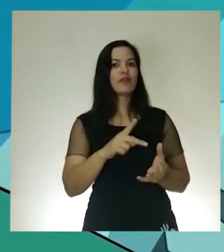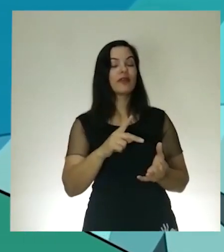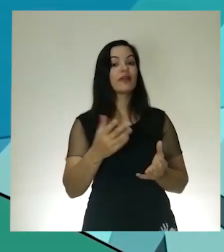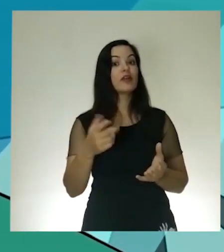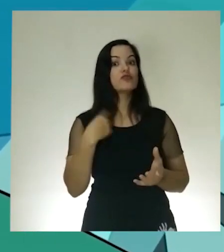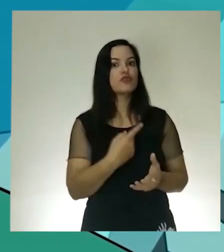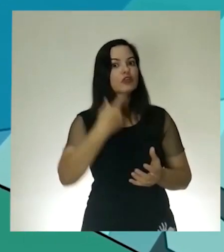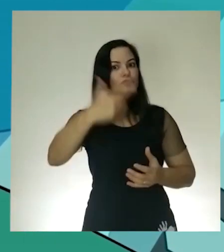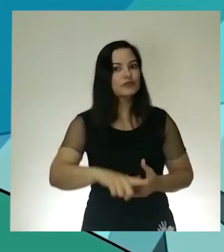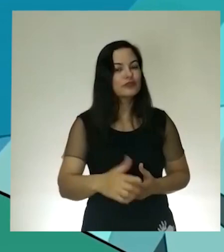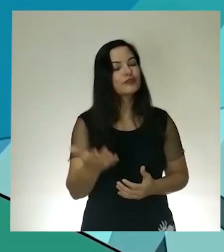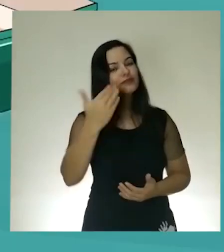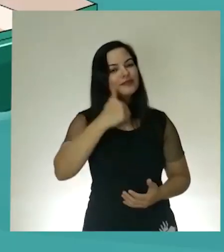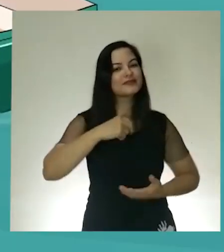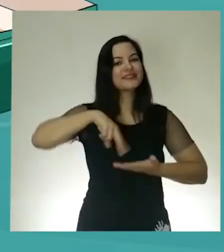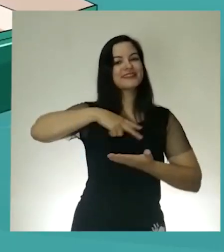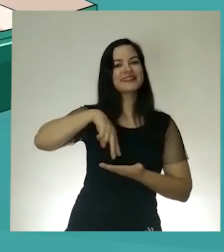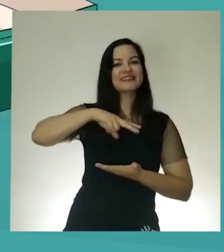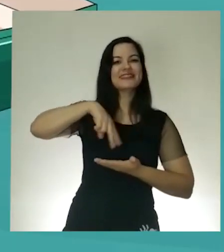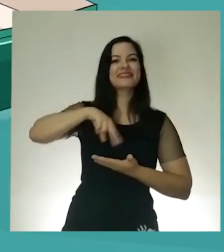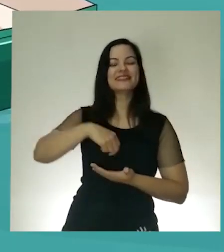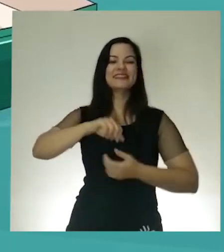Certo, agora é nossa vez!